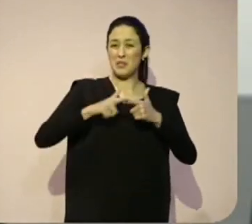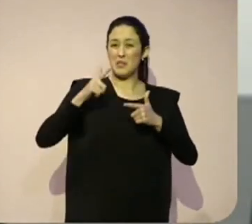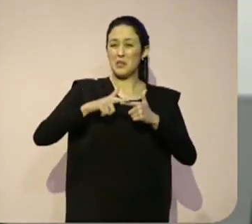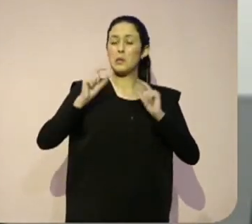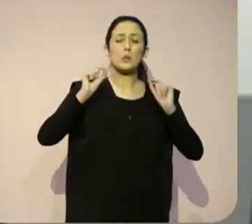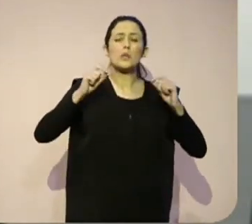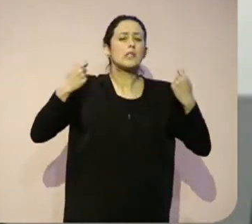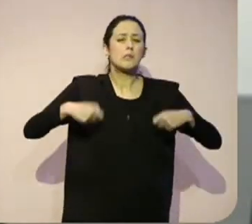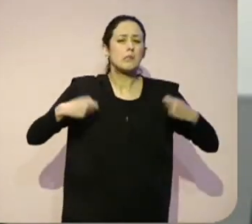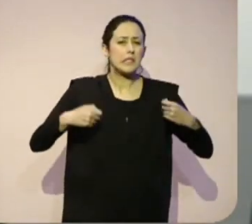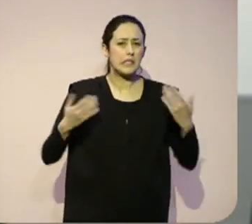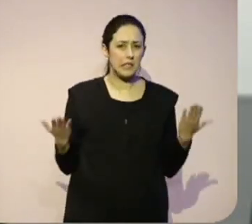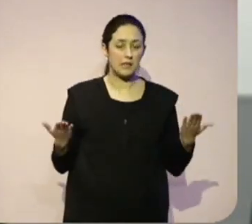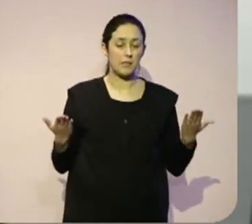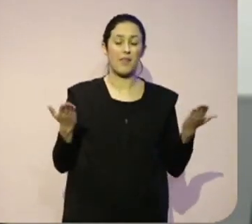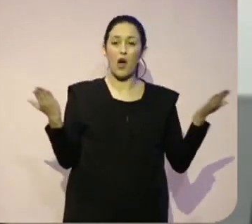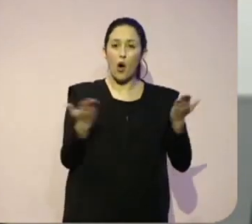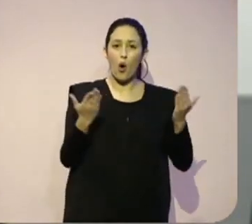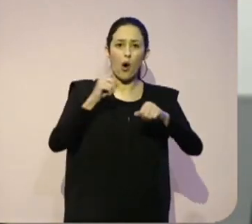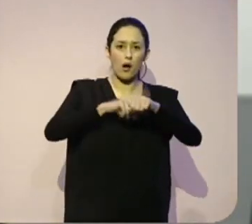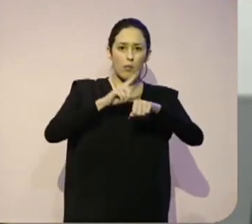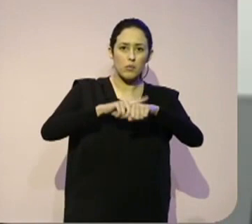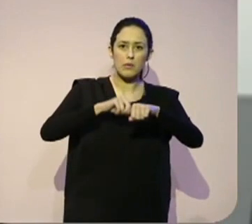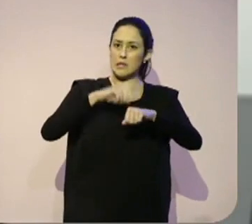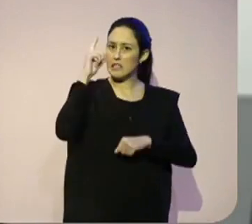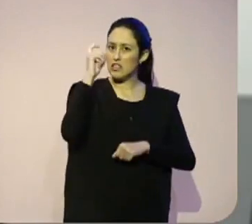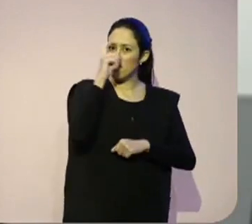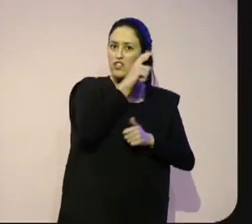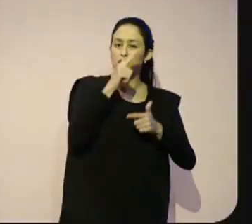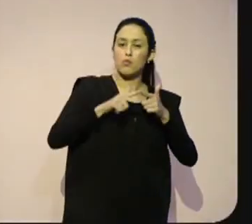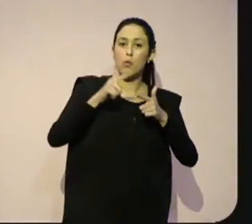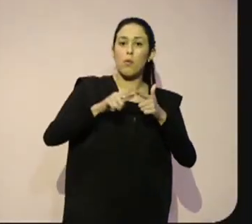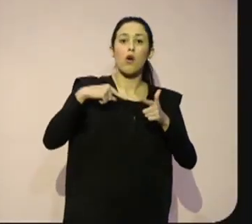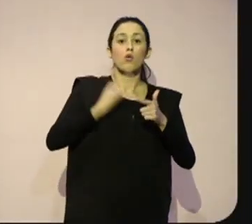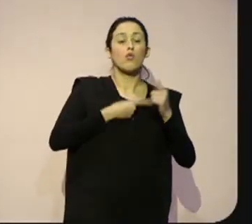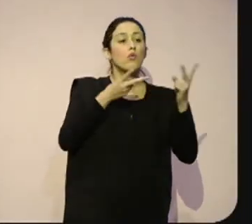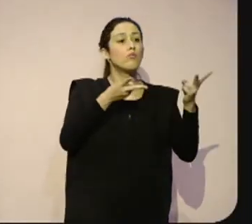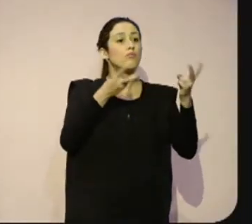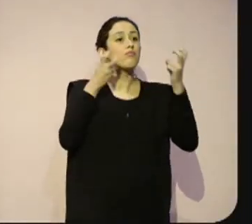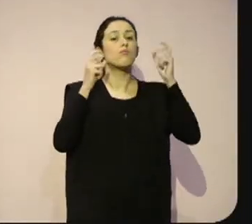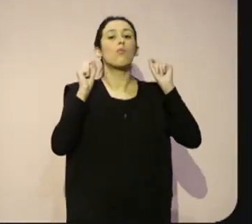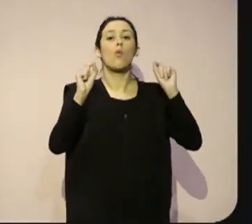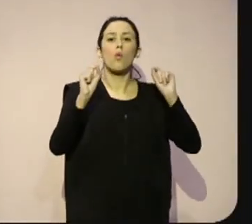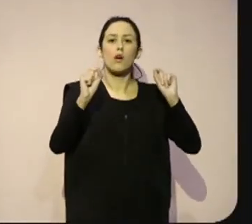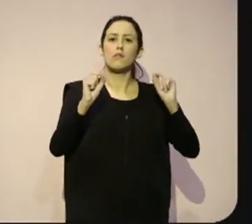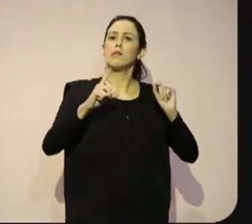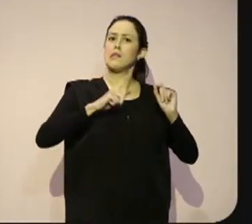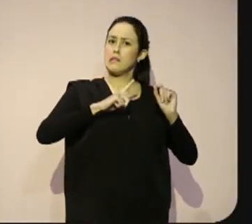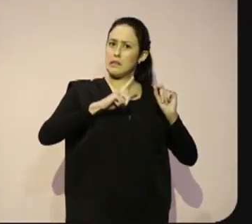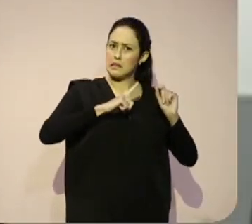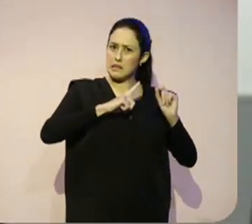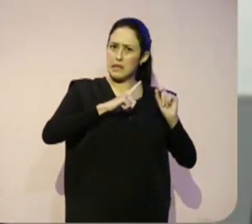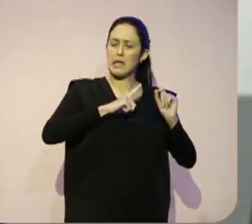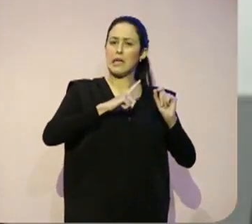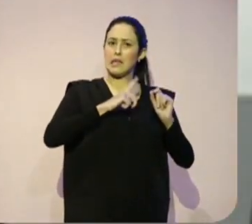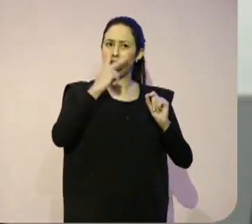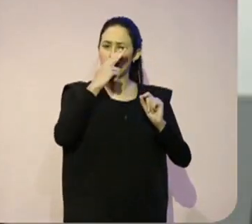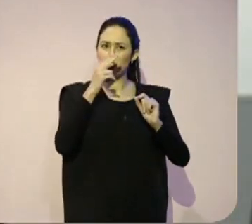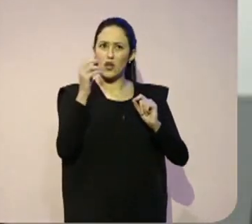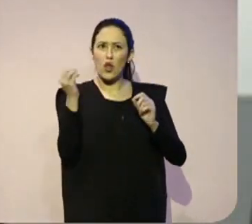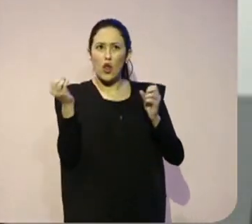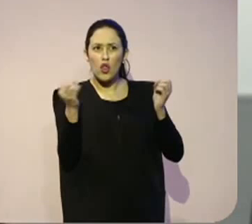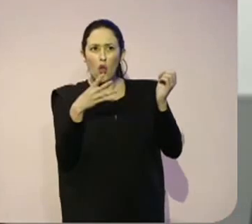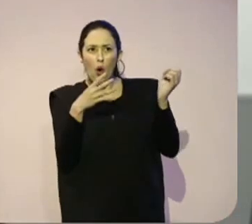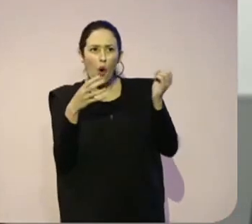interessante porque nesse tempo de crise nós percebemos necessidades novas, parece. As pessoas parecem que